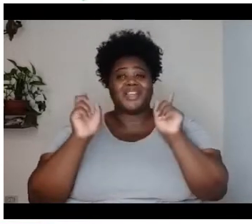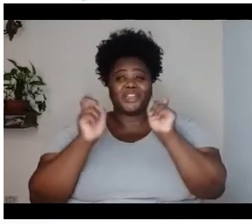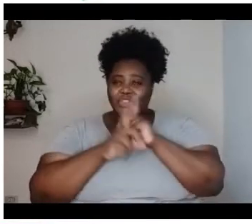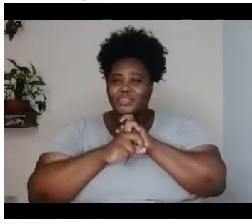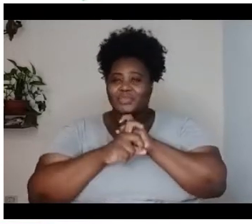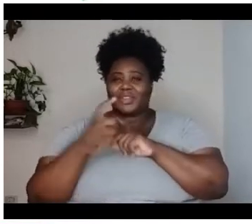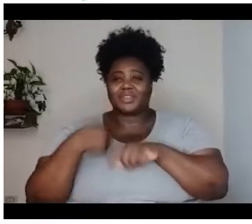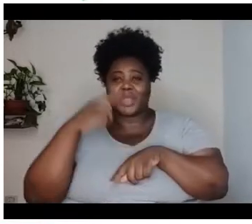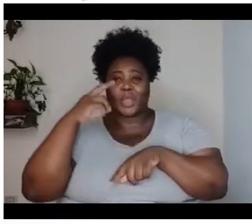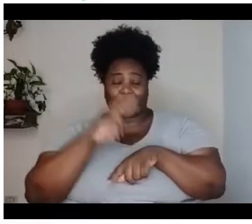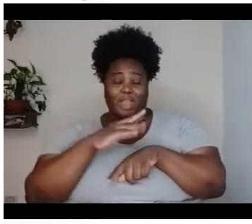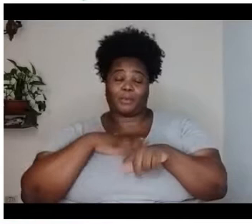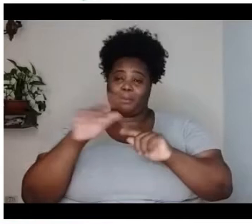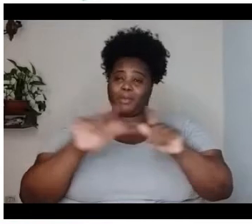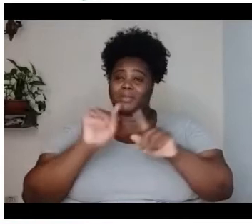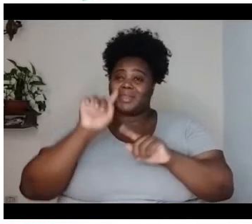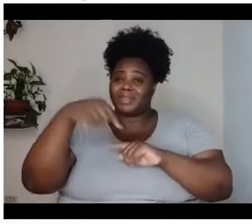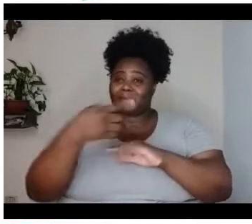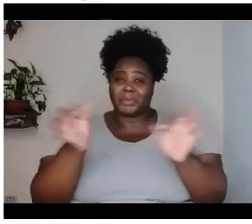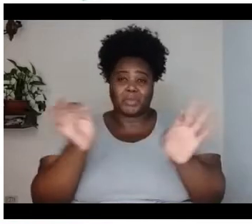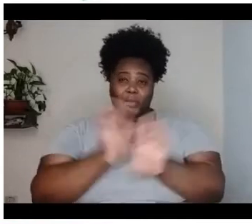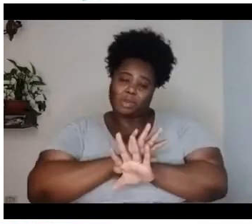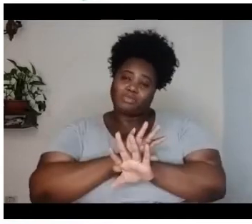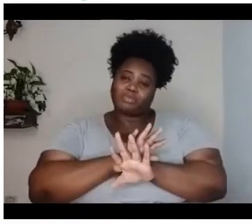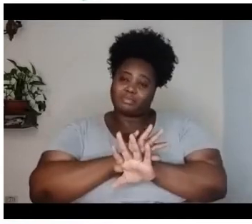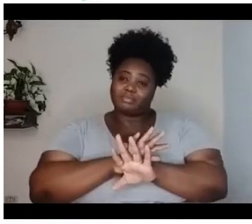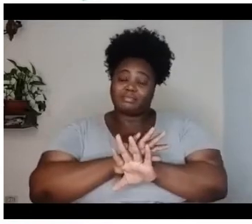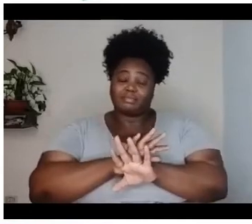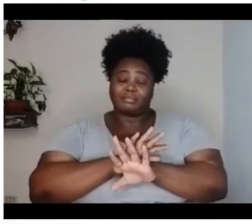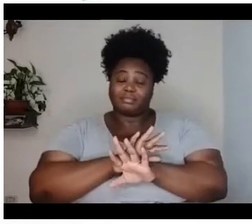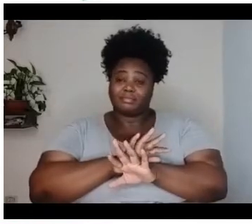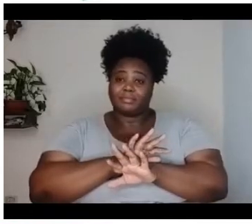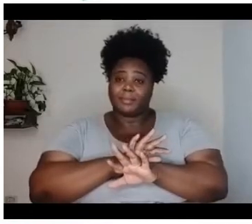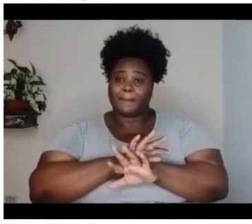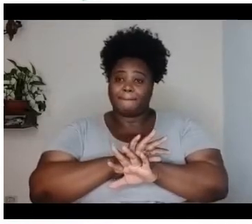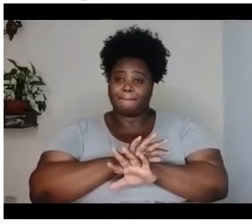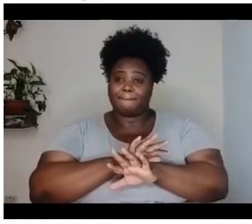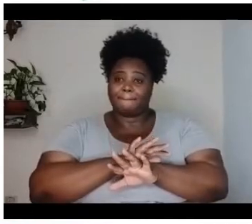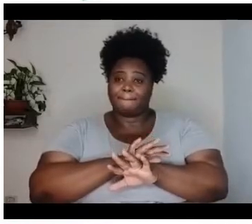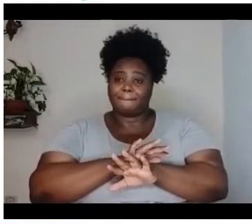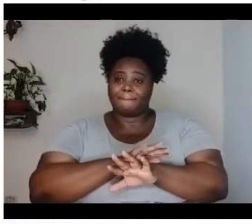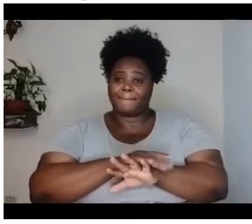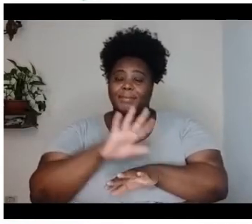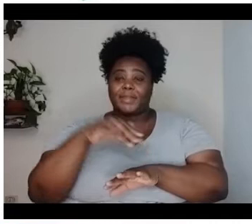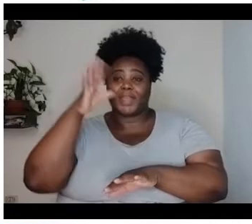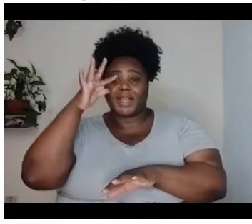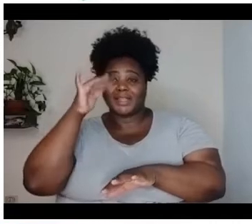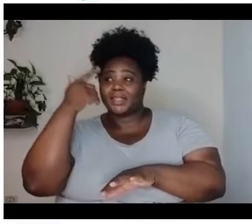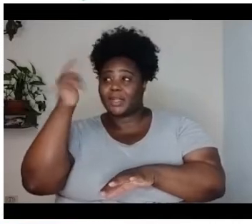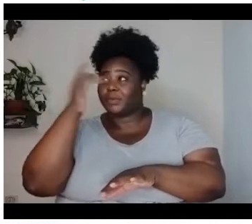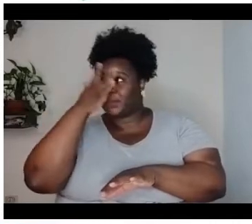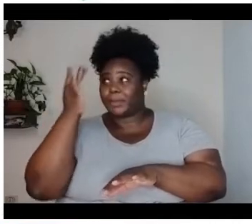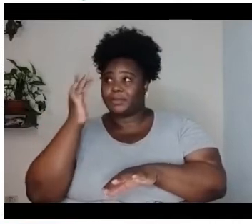rever o meu trabalho assim depois que ele está pronto, assim, sabe? Eu já fico muito interessada no outro,